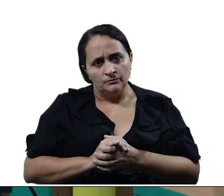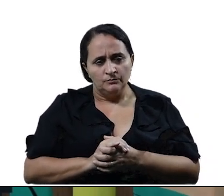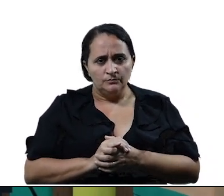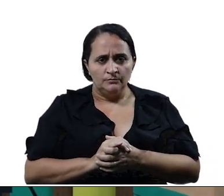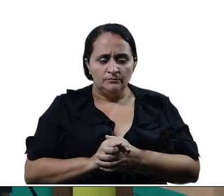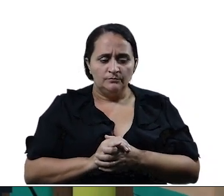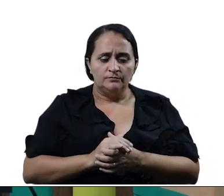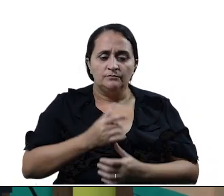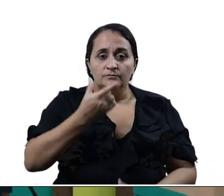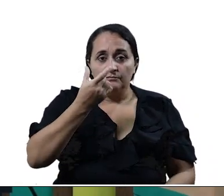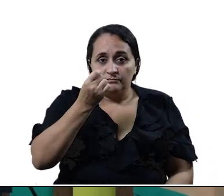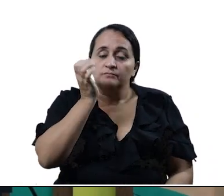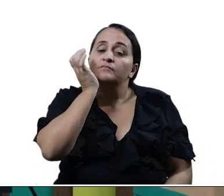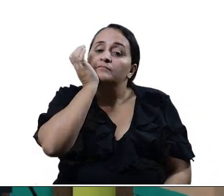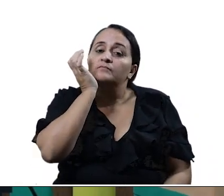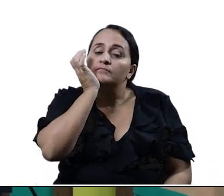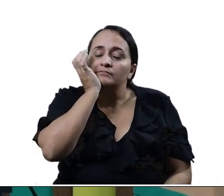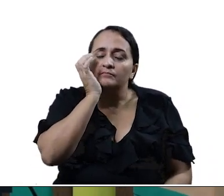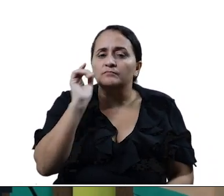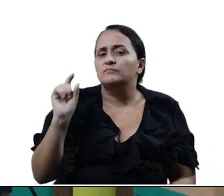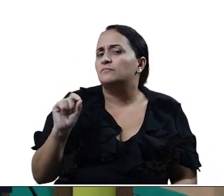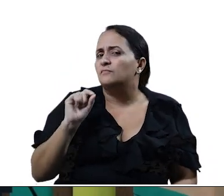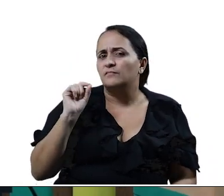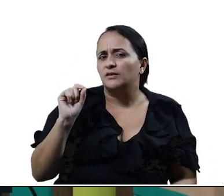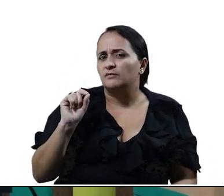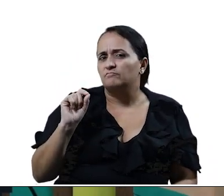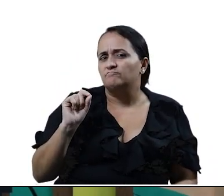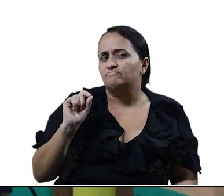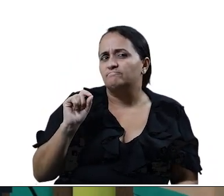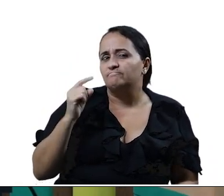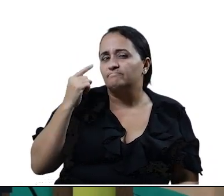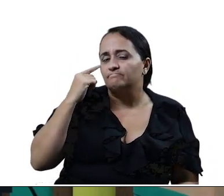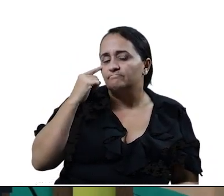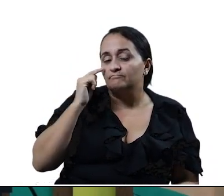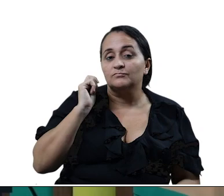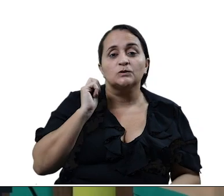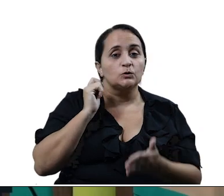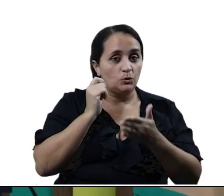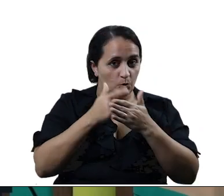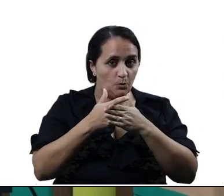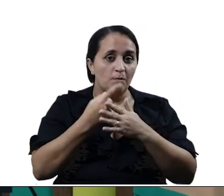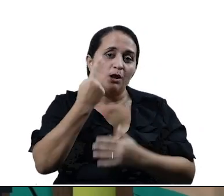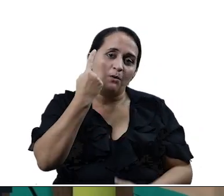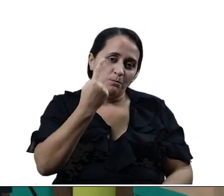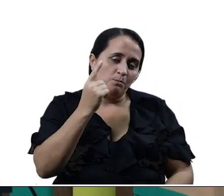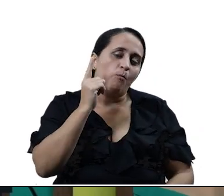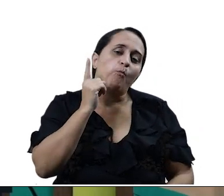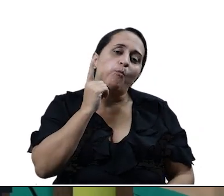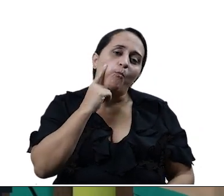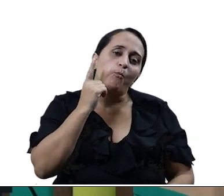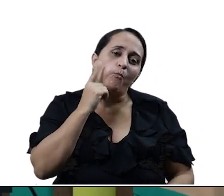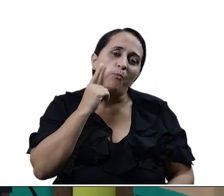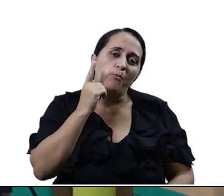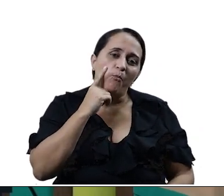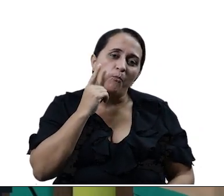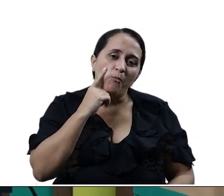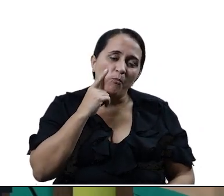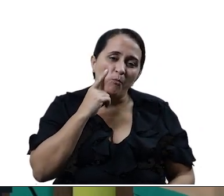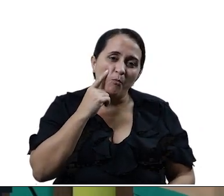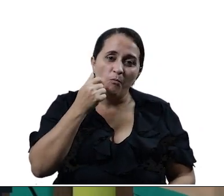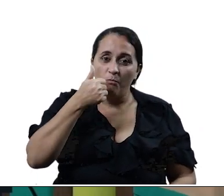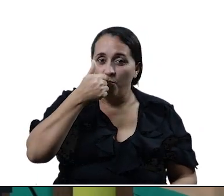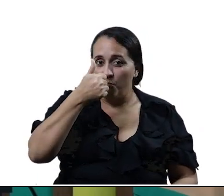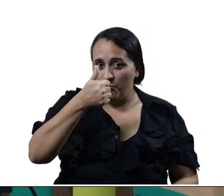centavos. E aí dá para ele comprar a bala, certo? Que é o valor de uma bala,